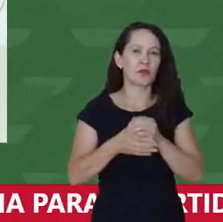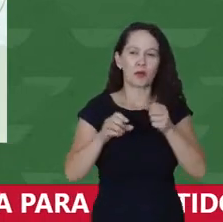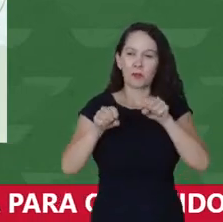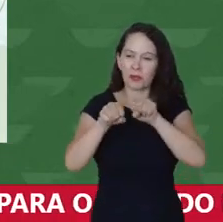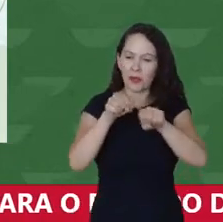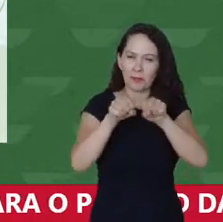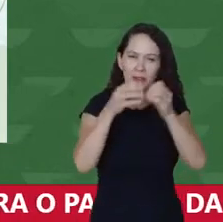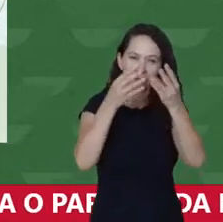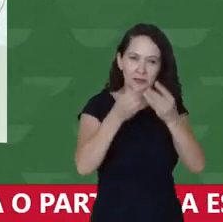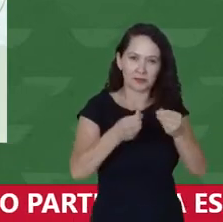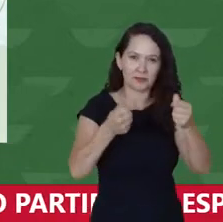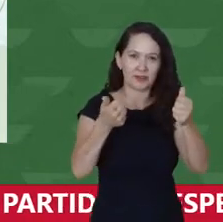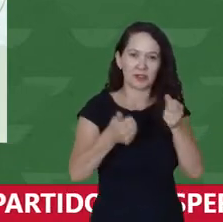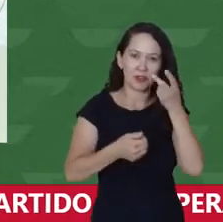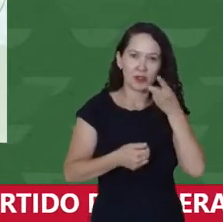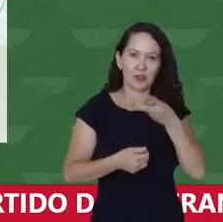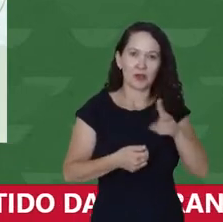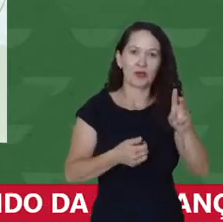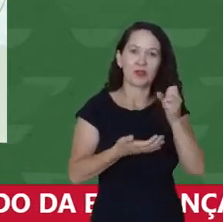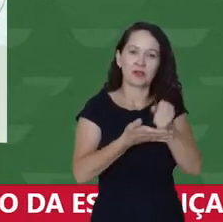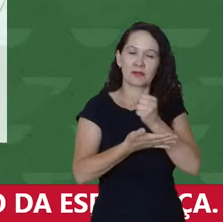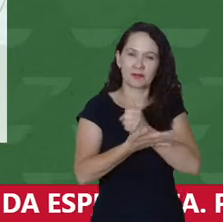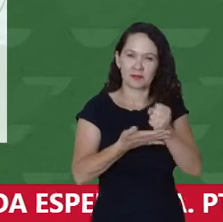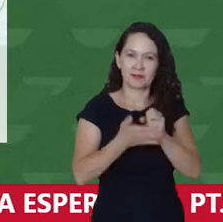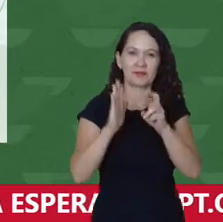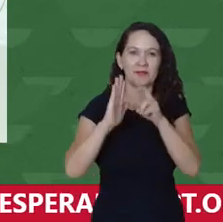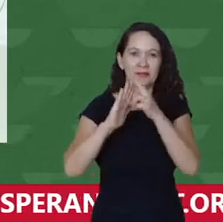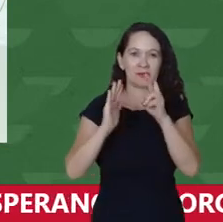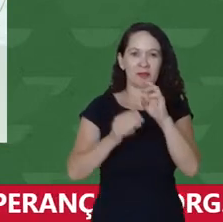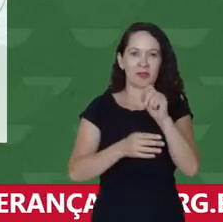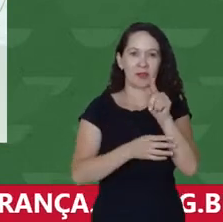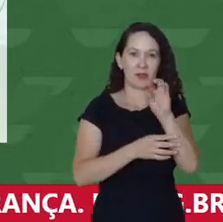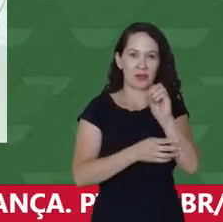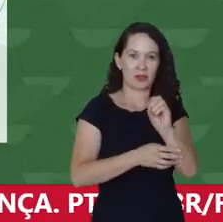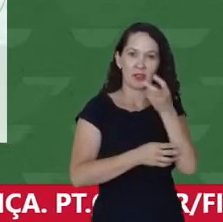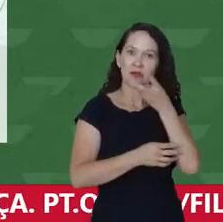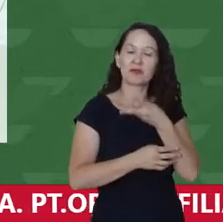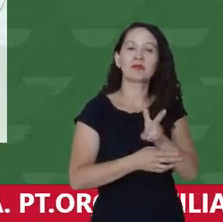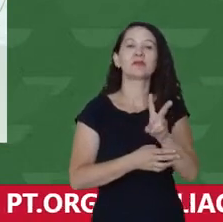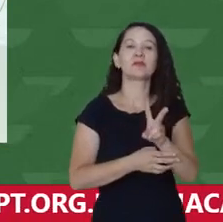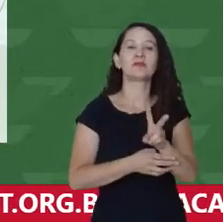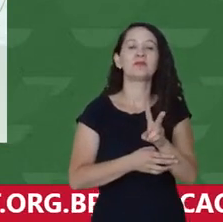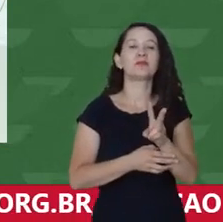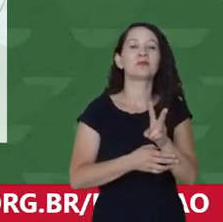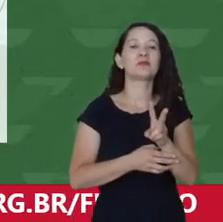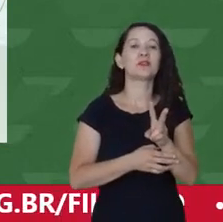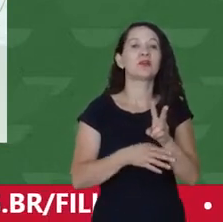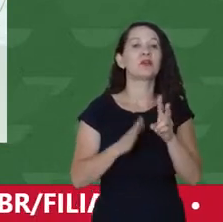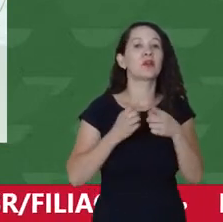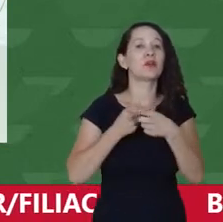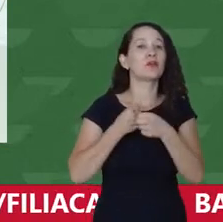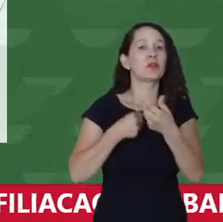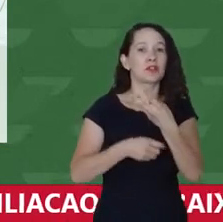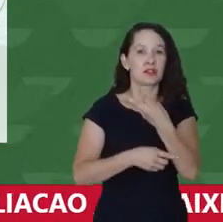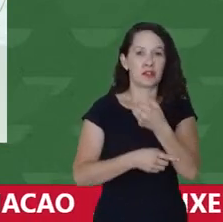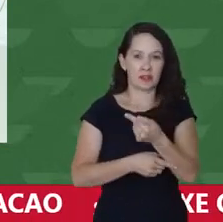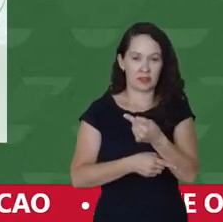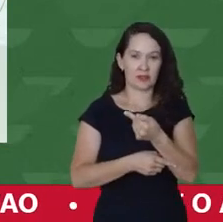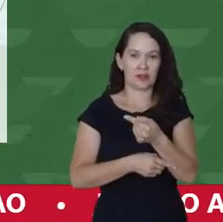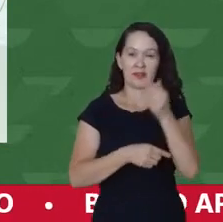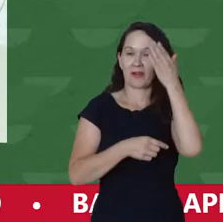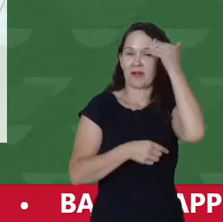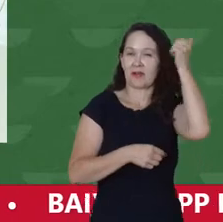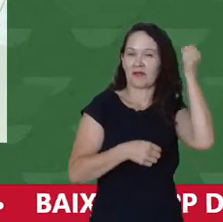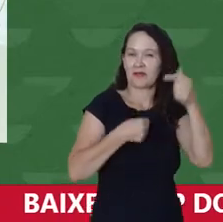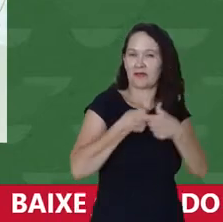precarização, tendo e mantendo esses contratos que o relator, como o Rogério colocou, manteve exatamente o artigo 37A, que é o famoso